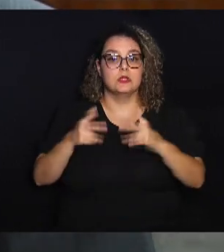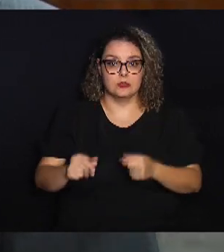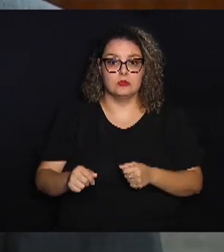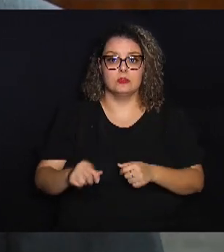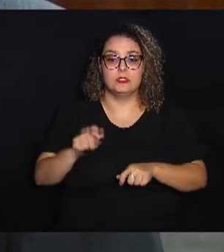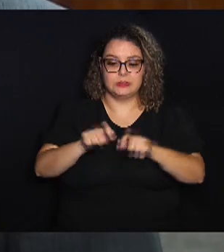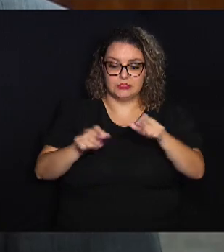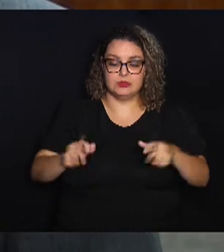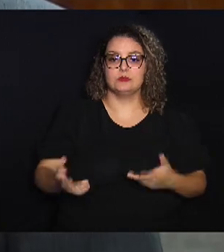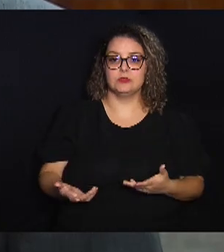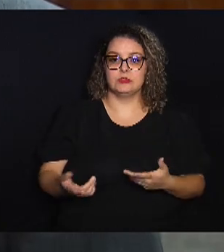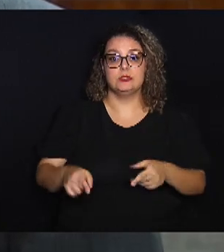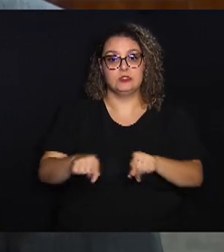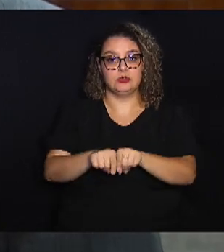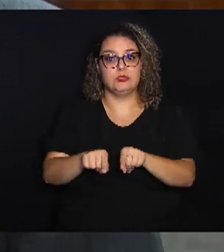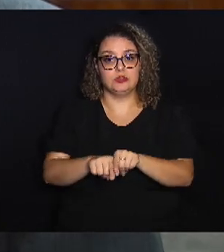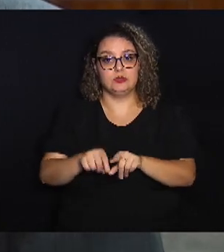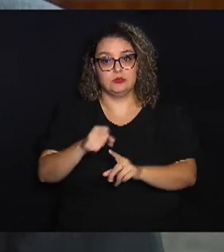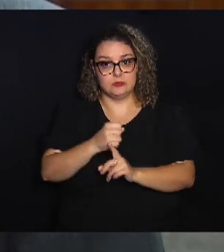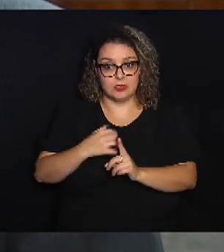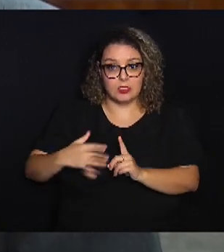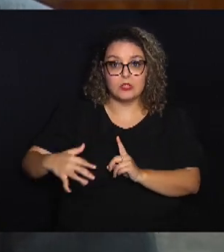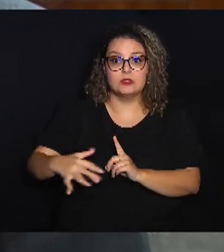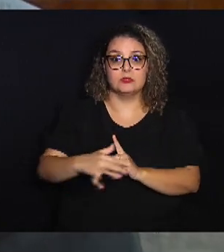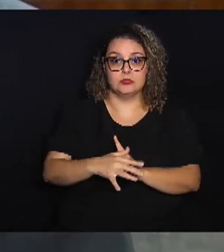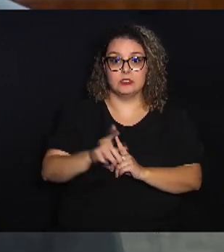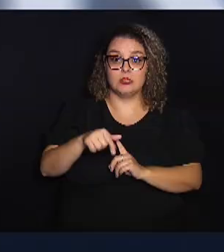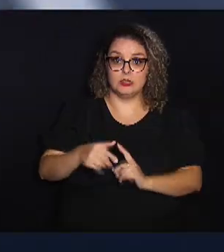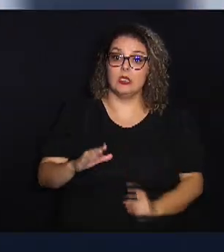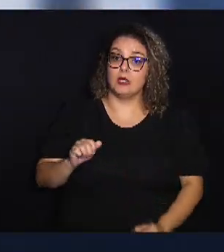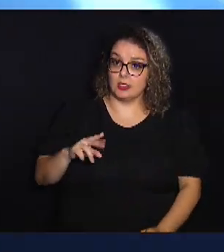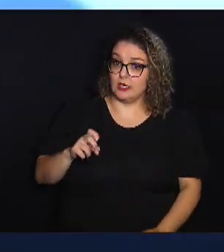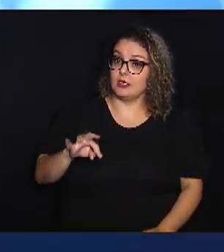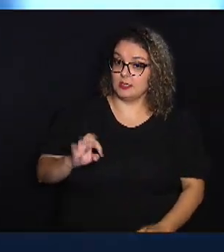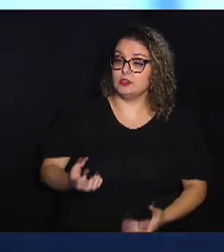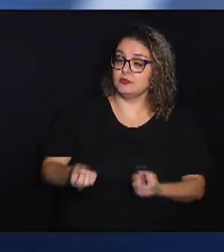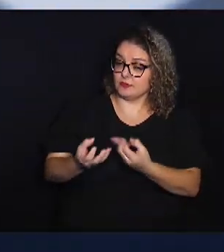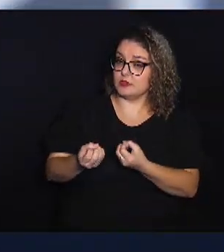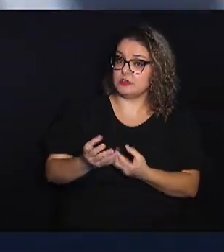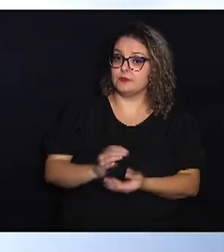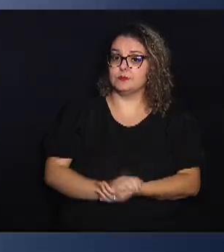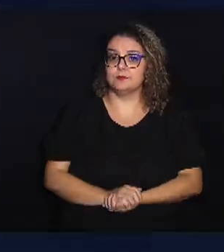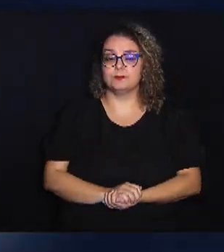pessoas, inclusive para a sociedade, né? Que é muito carente de informação.